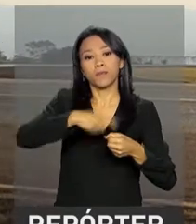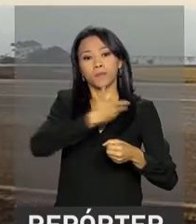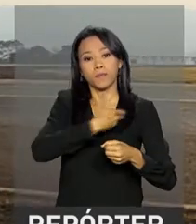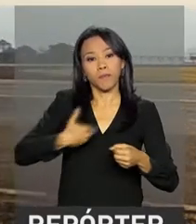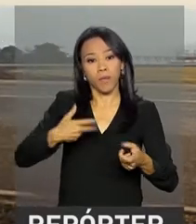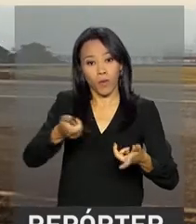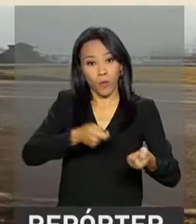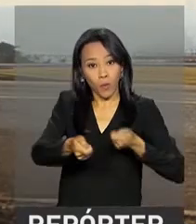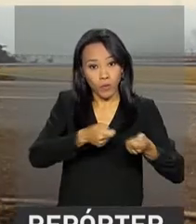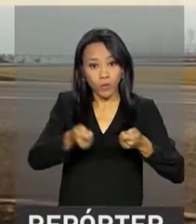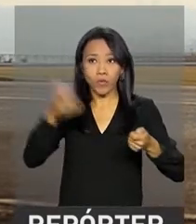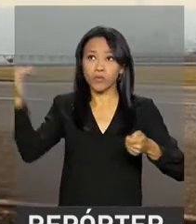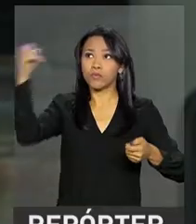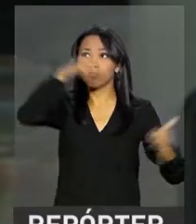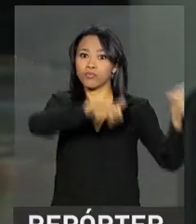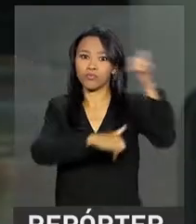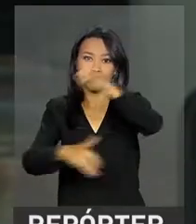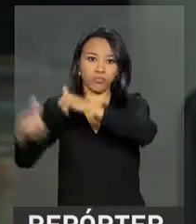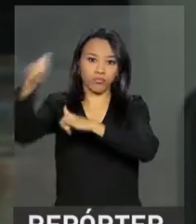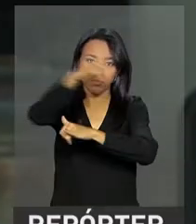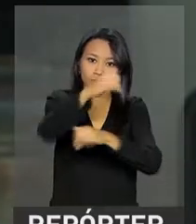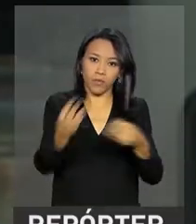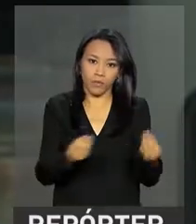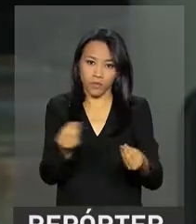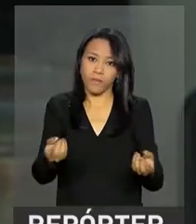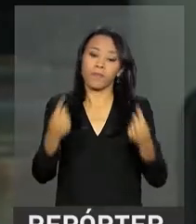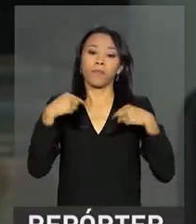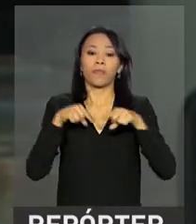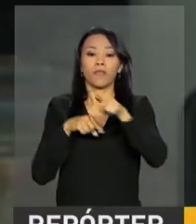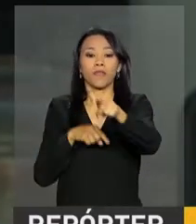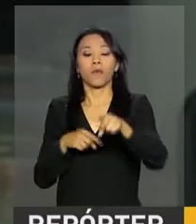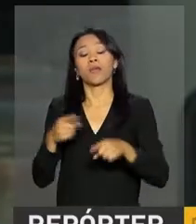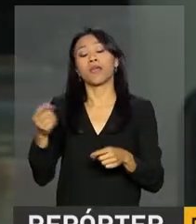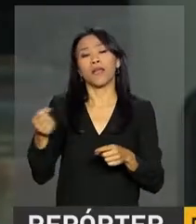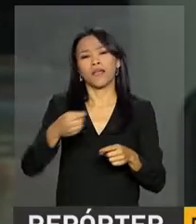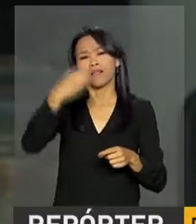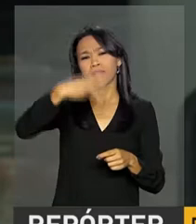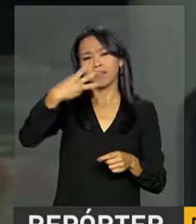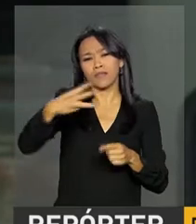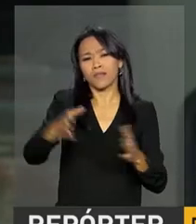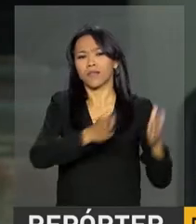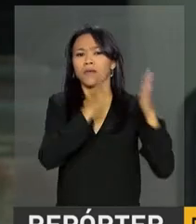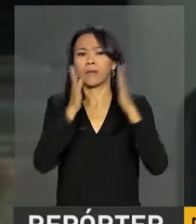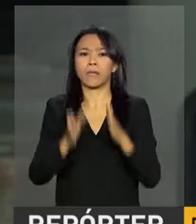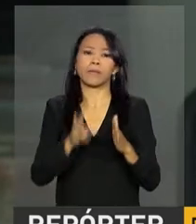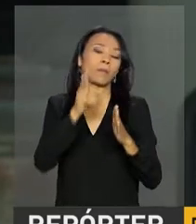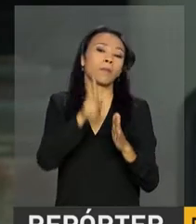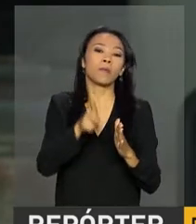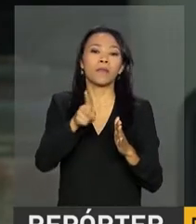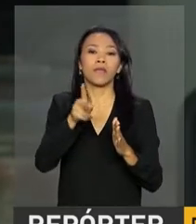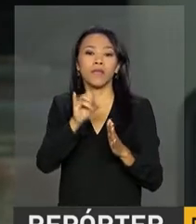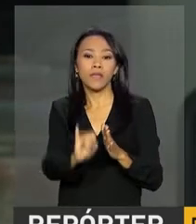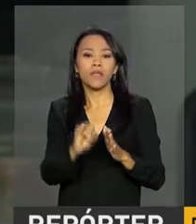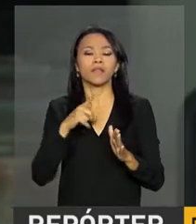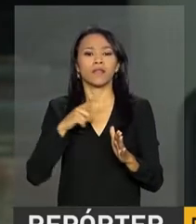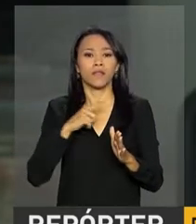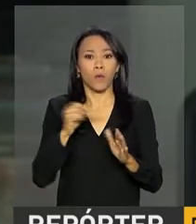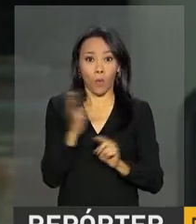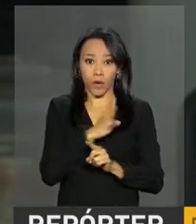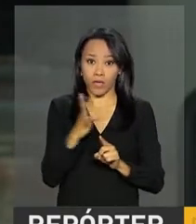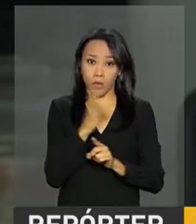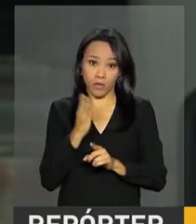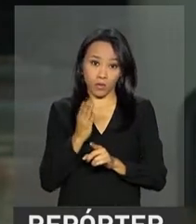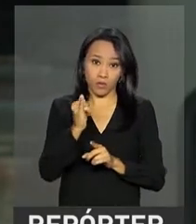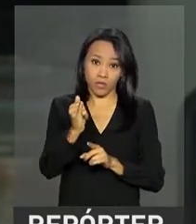controle do espaço aéreo a expectativa é que a terceira rodada do tpi gere 44 bilhões de reais em